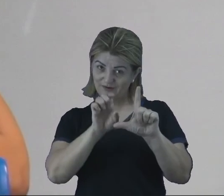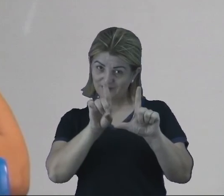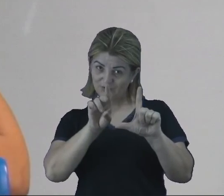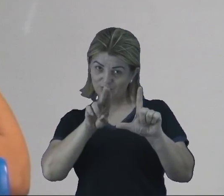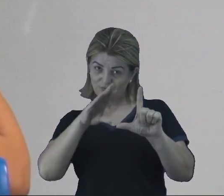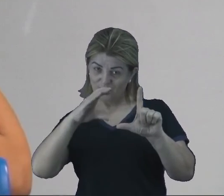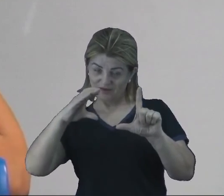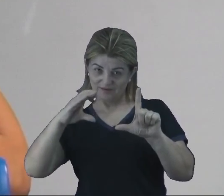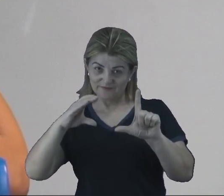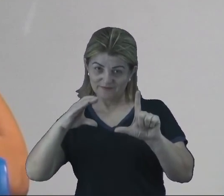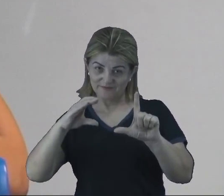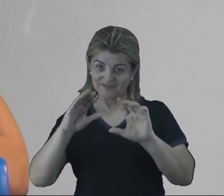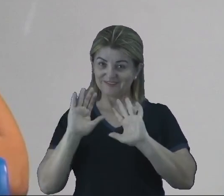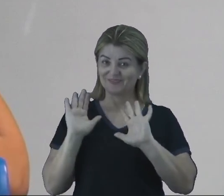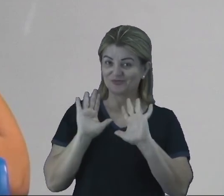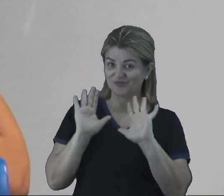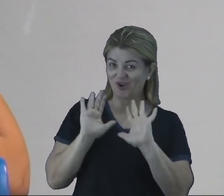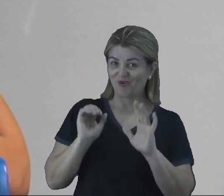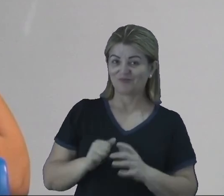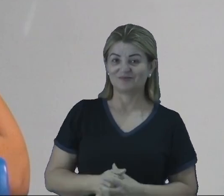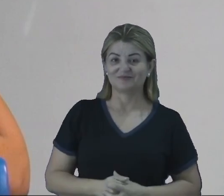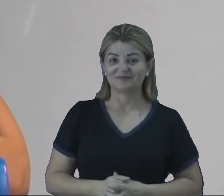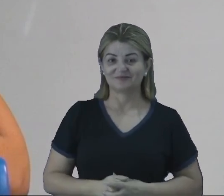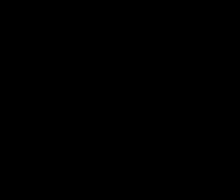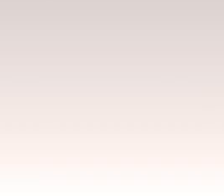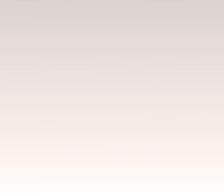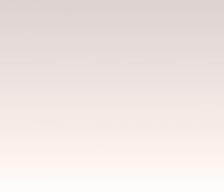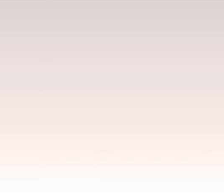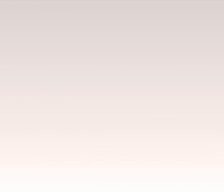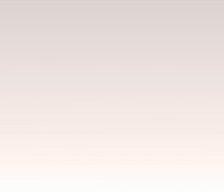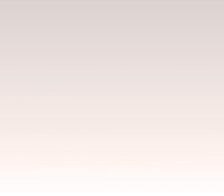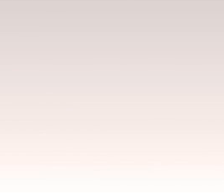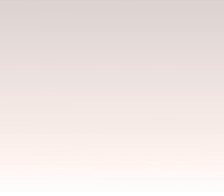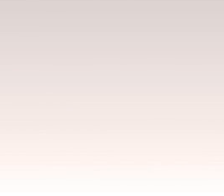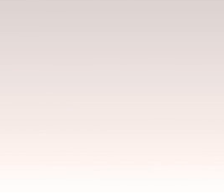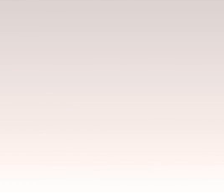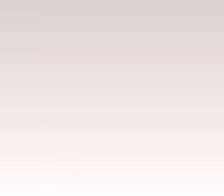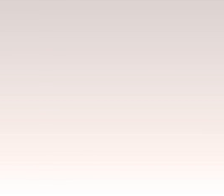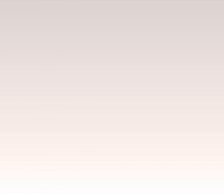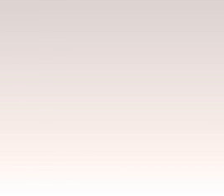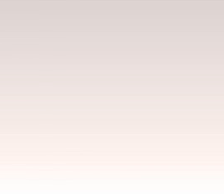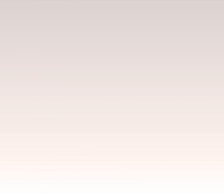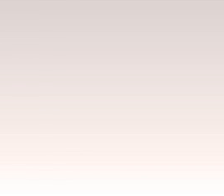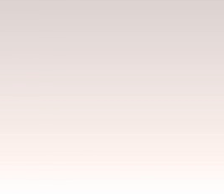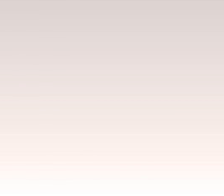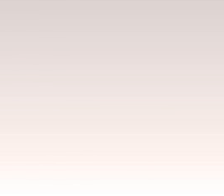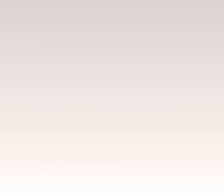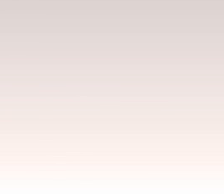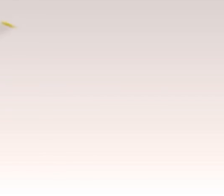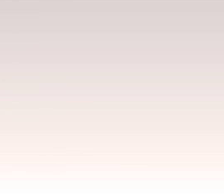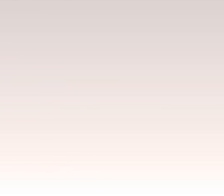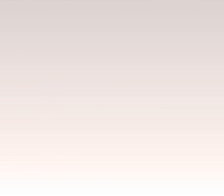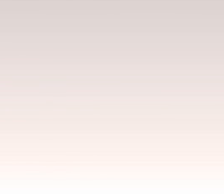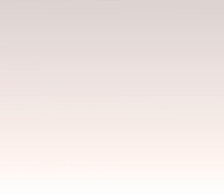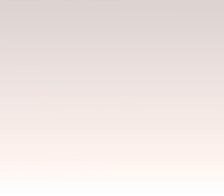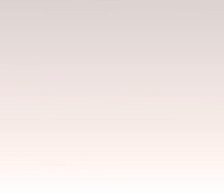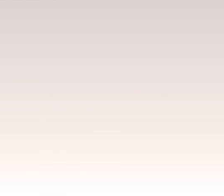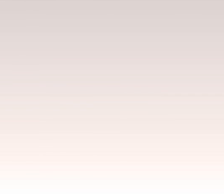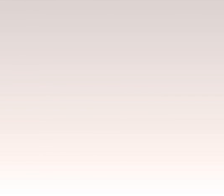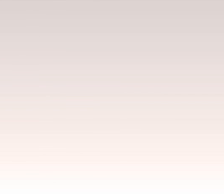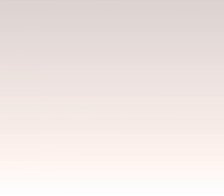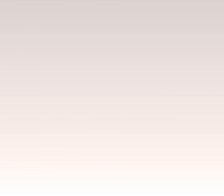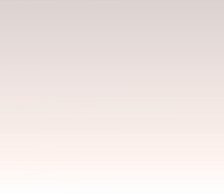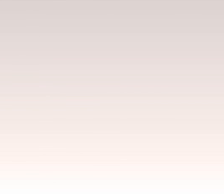ausência das moções da vida, do prazer que nos custa a dor passada. Então aqui você vê que